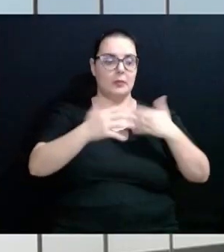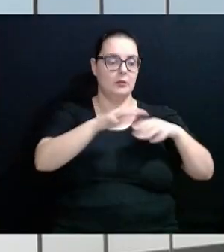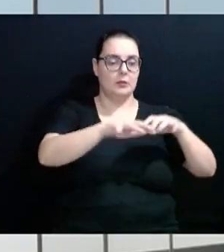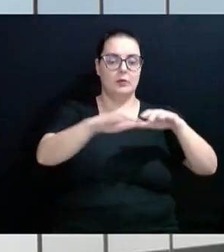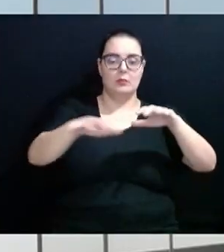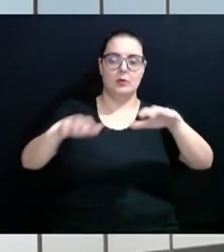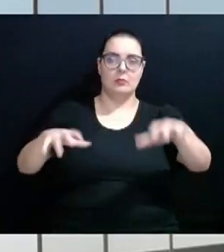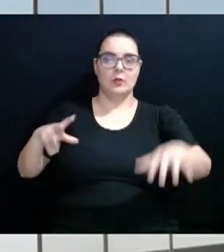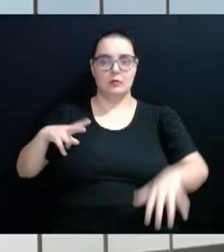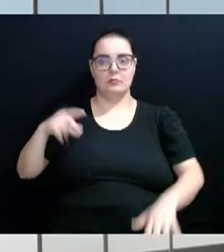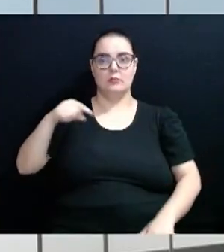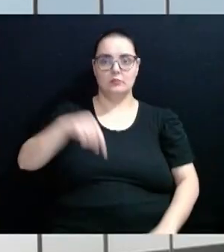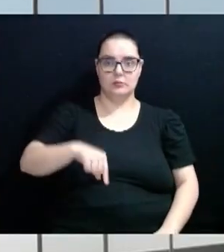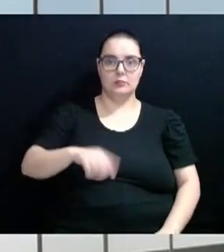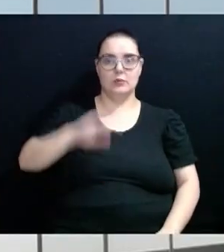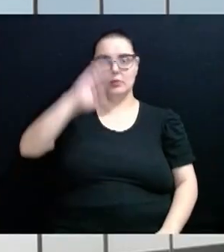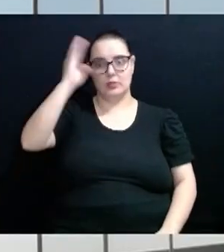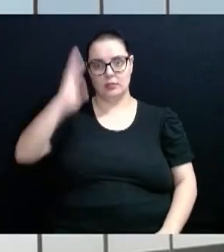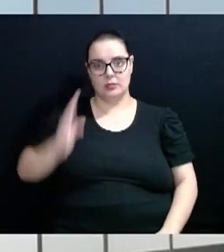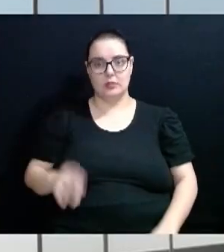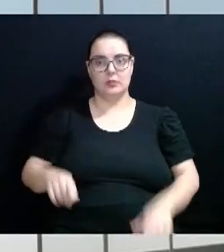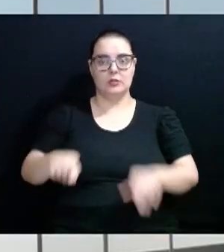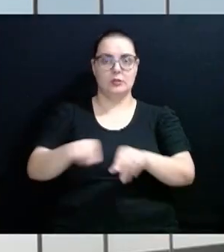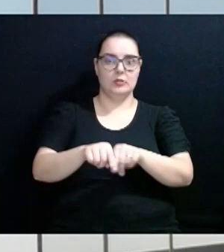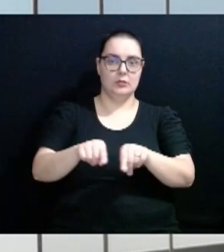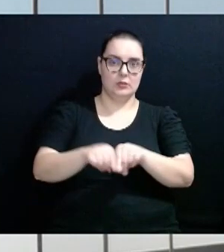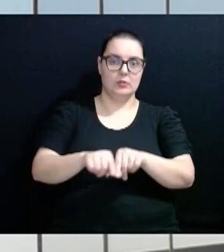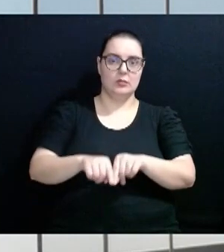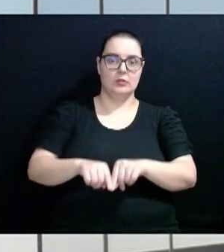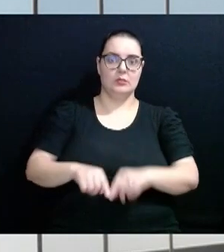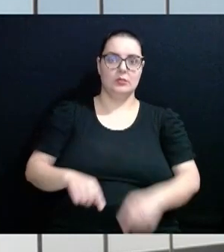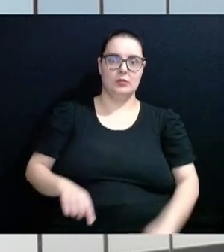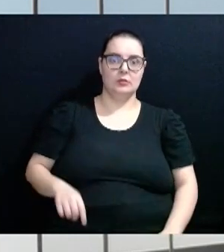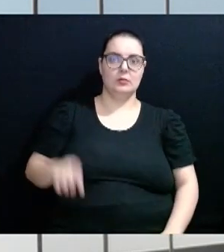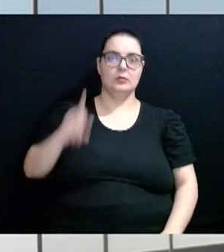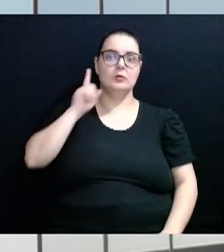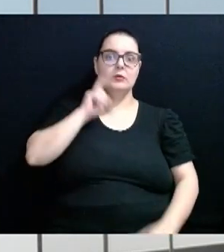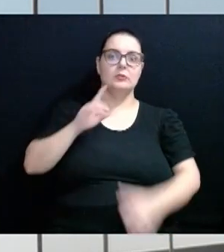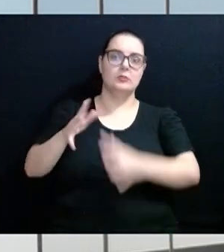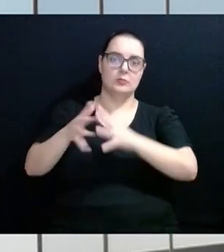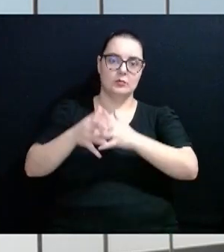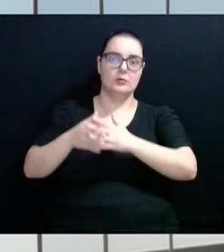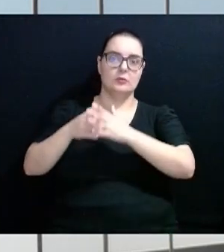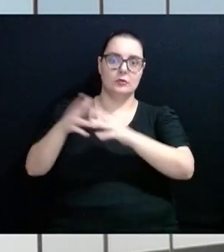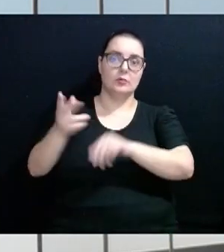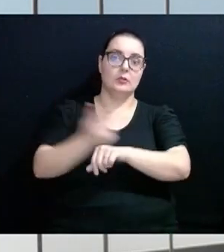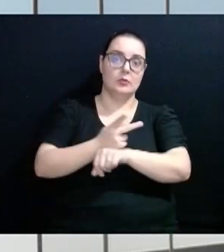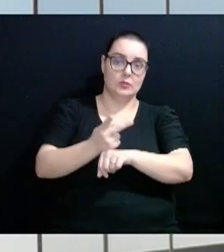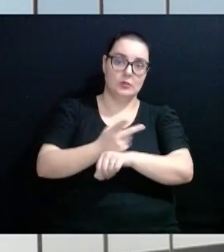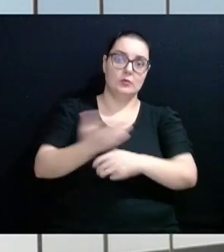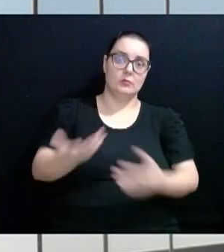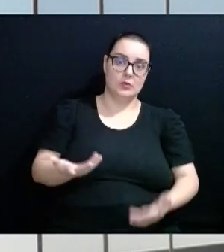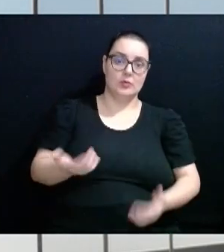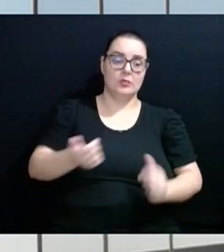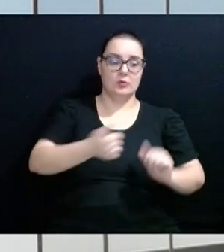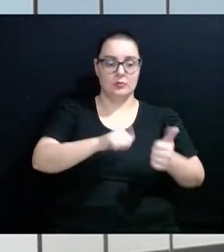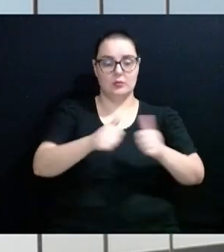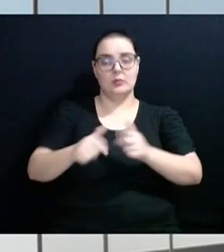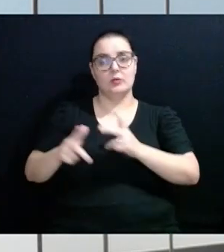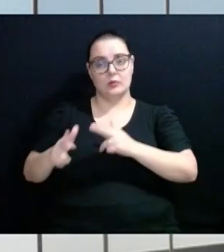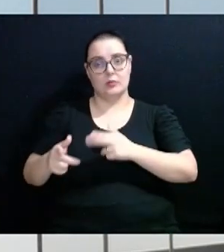aqui no Brasil e também nos Estados Unidos, buscando tanto avaliar como